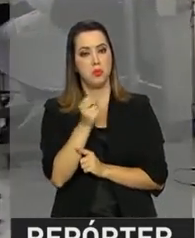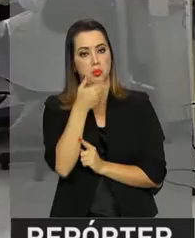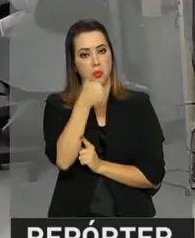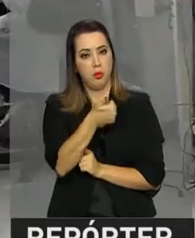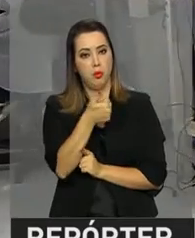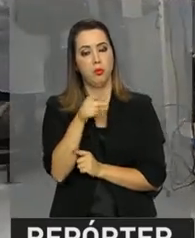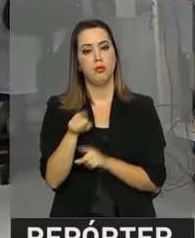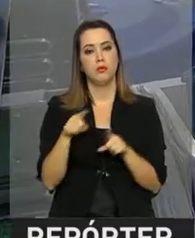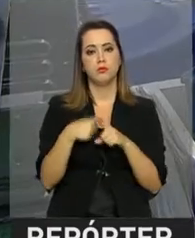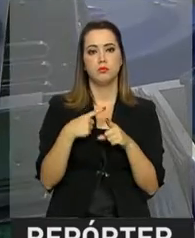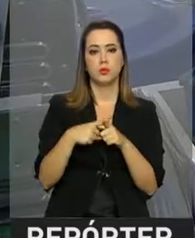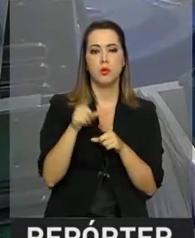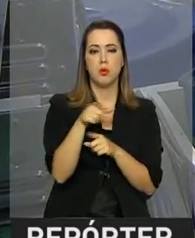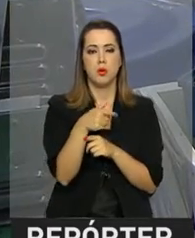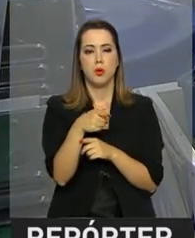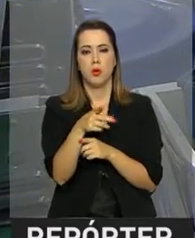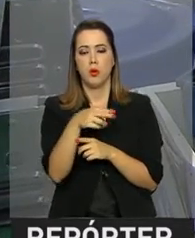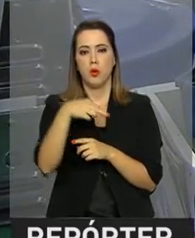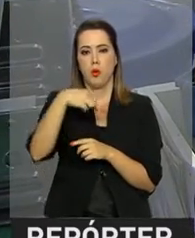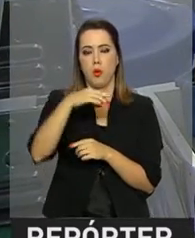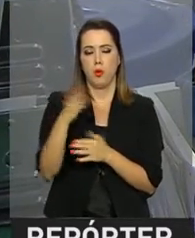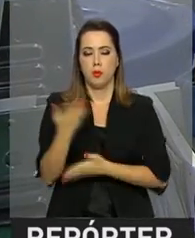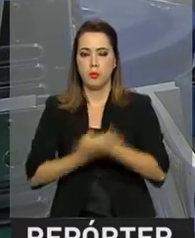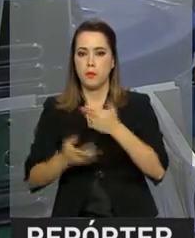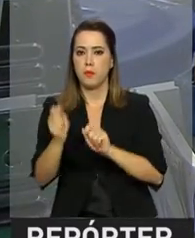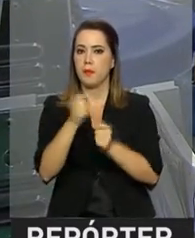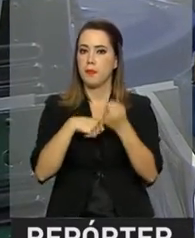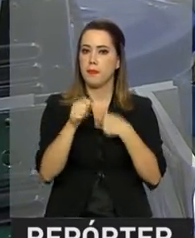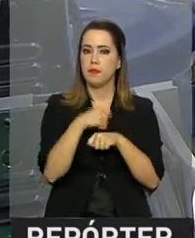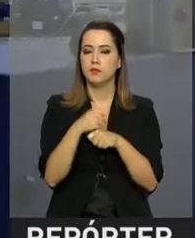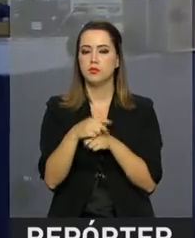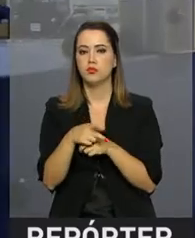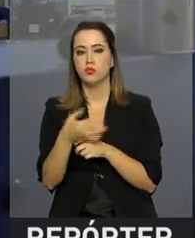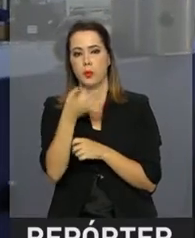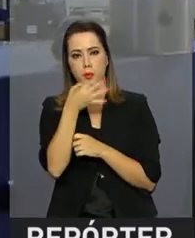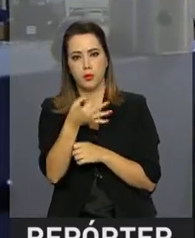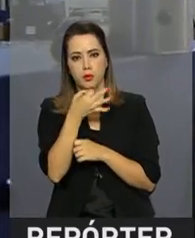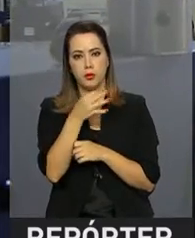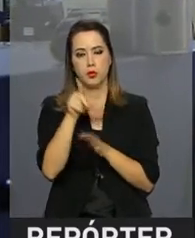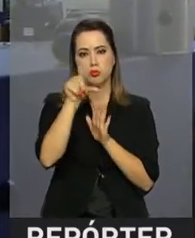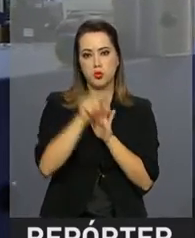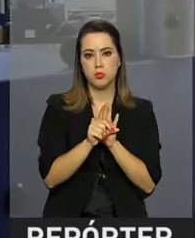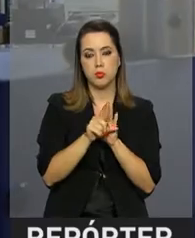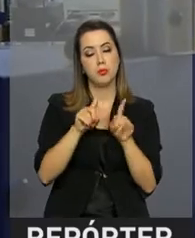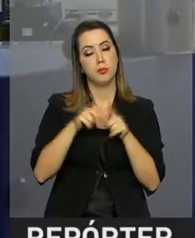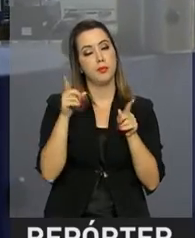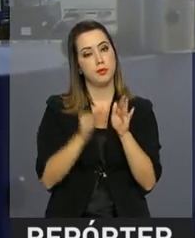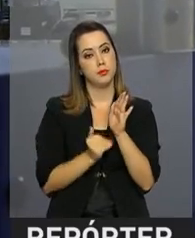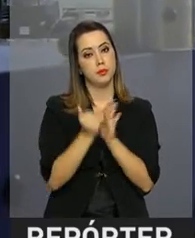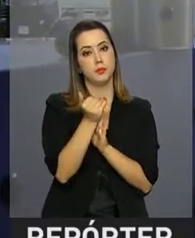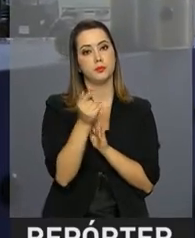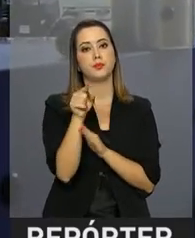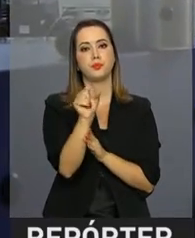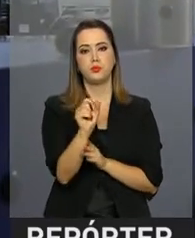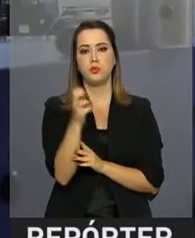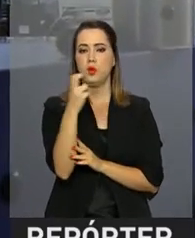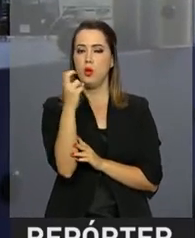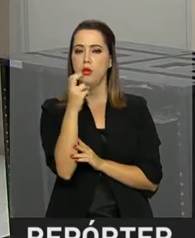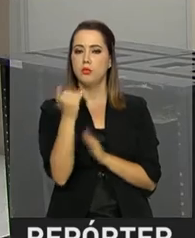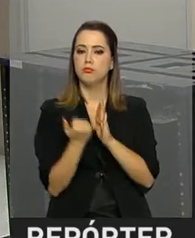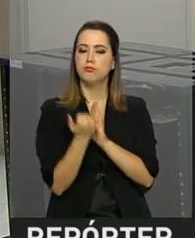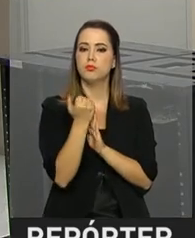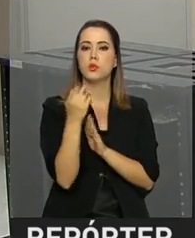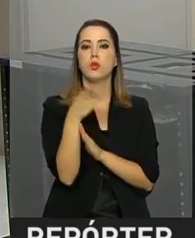que apostava em uma queda também de 0,1%. Esse foi o quinto resultado positivo consecutivo para o setor. Os dados